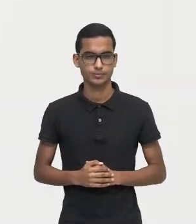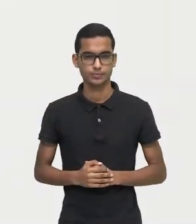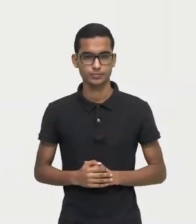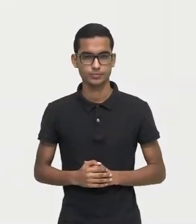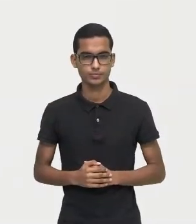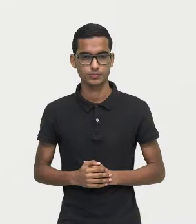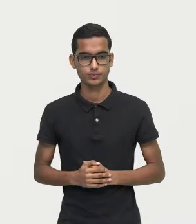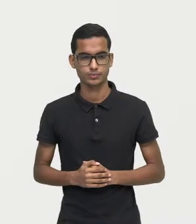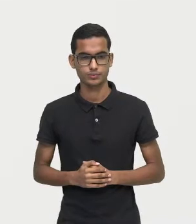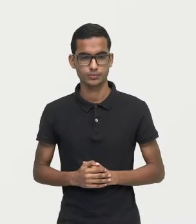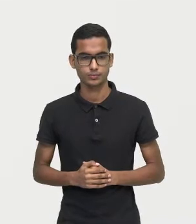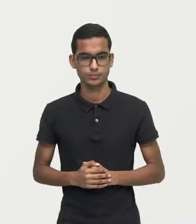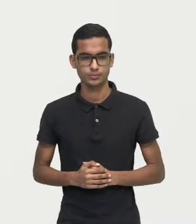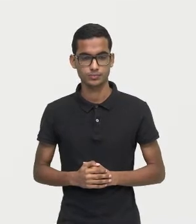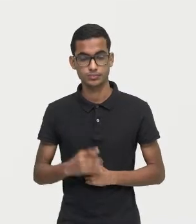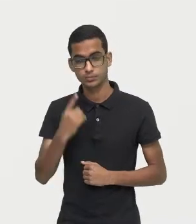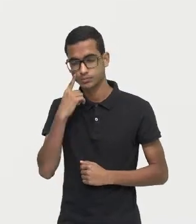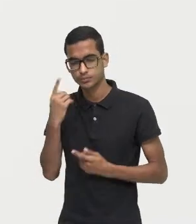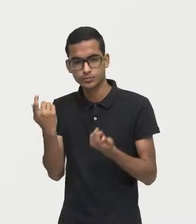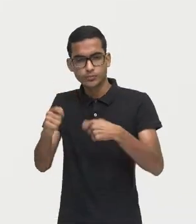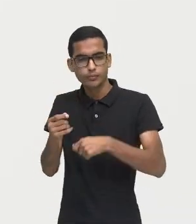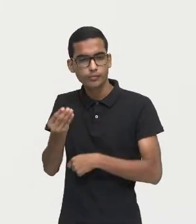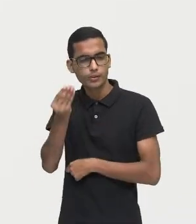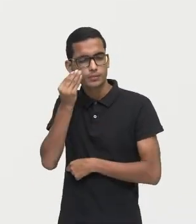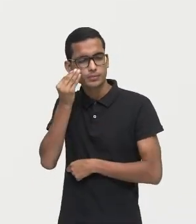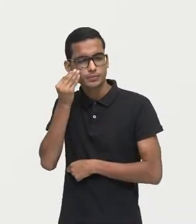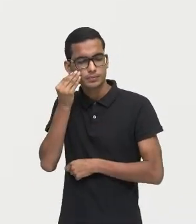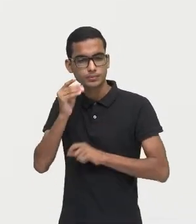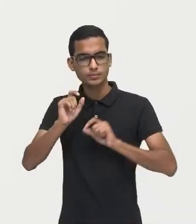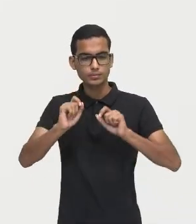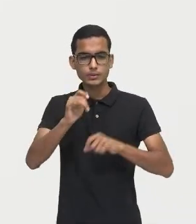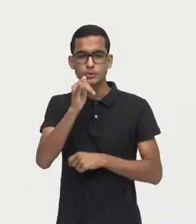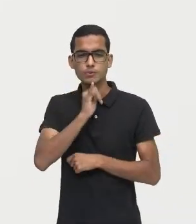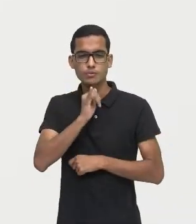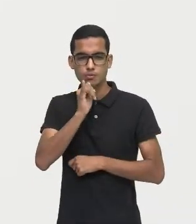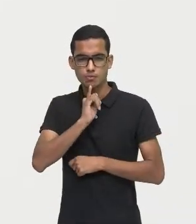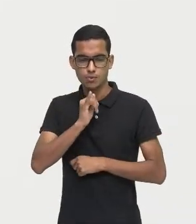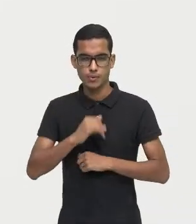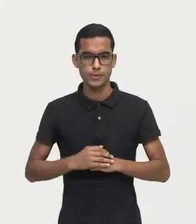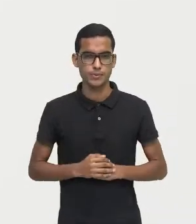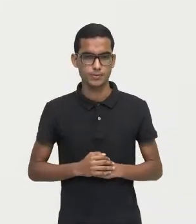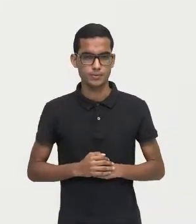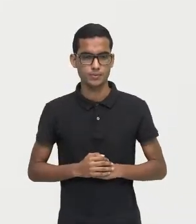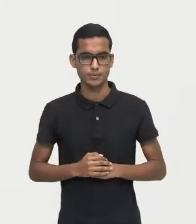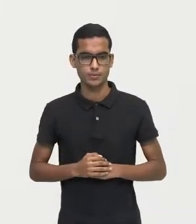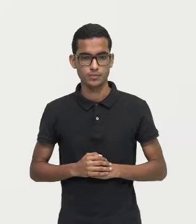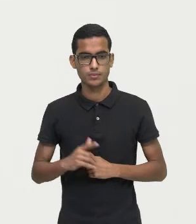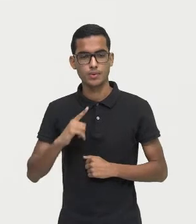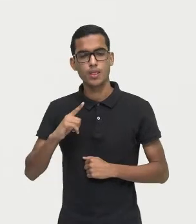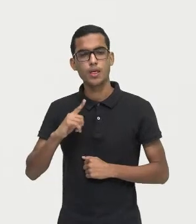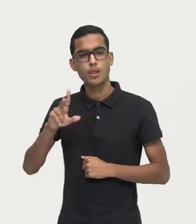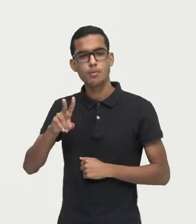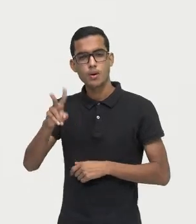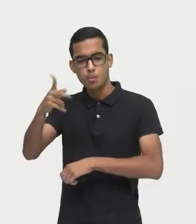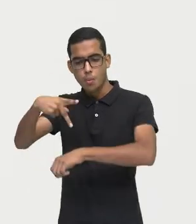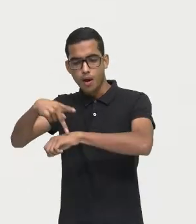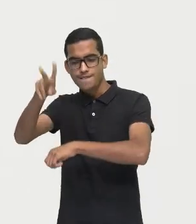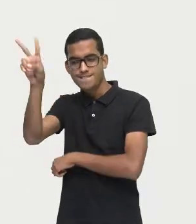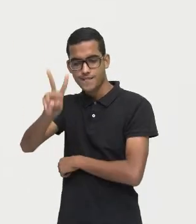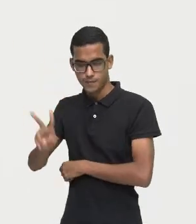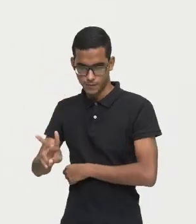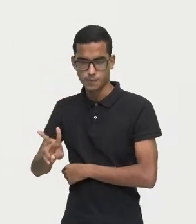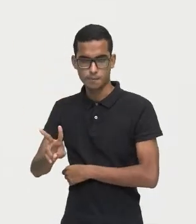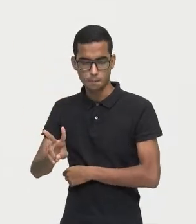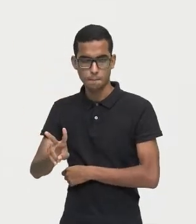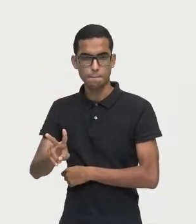neste mapa a gente pode verificar, por exemplo, que vai pegar uma parte da Venezuela, né? A gente